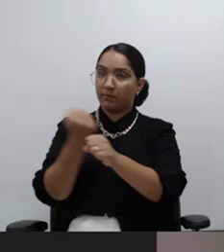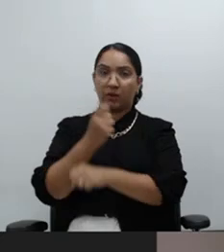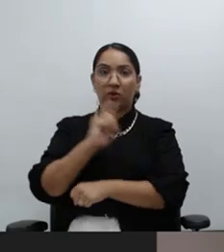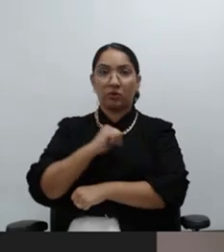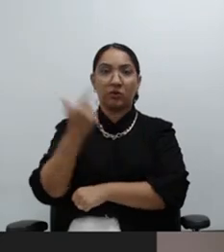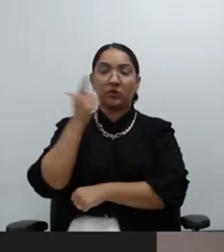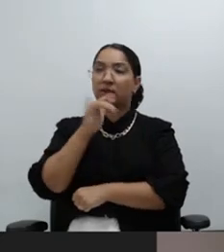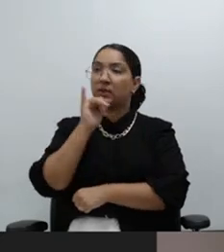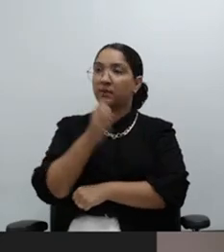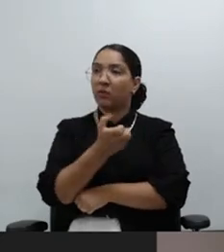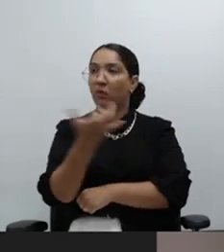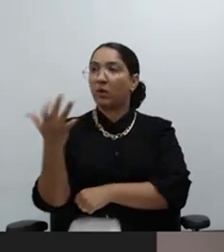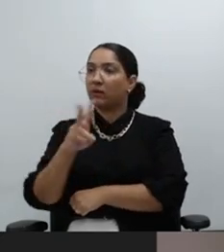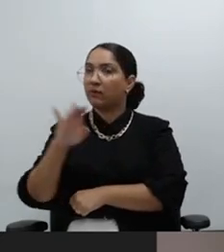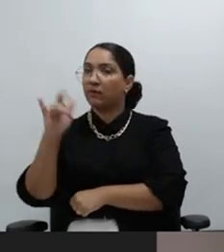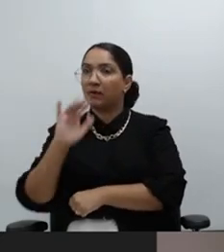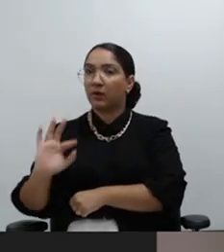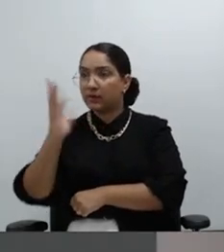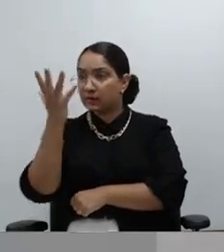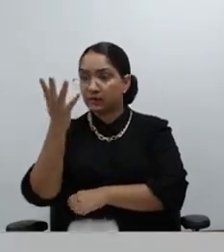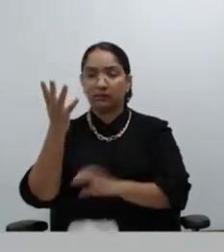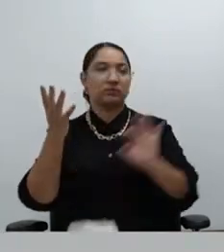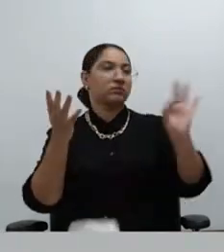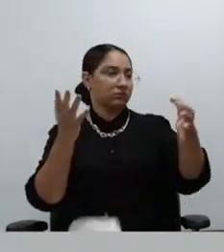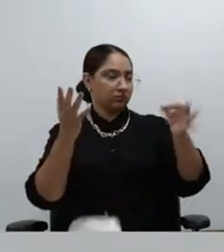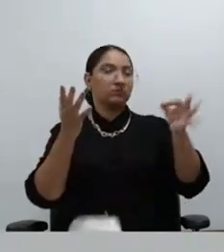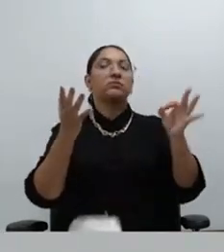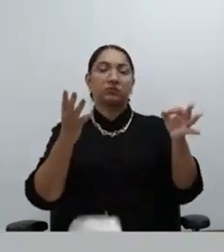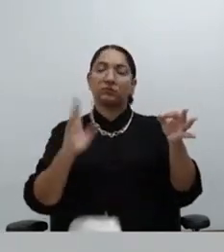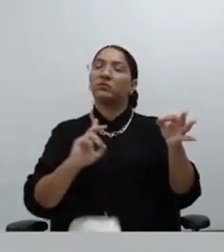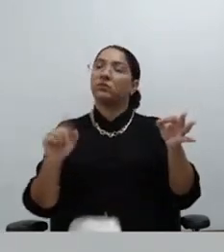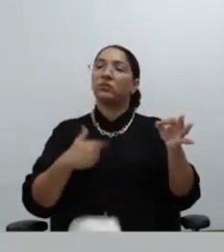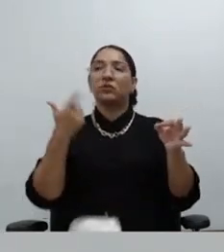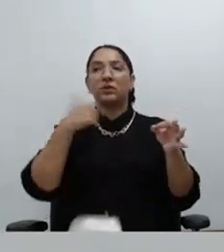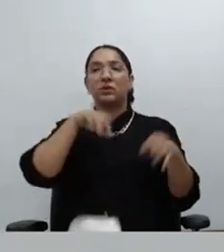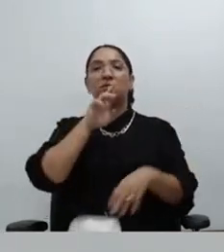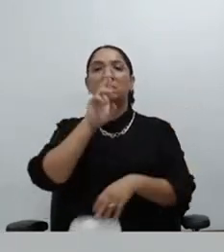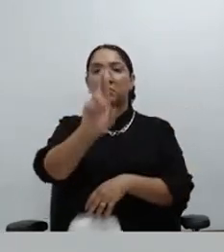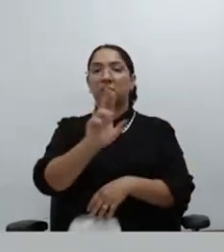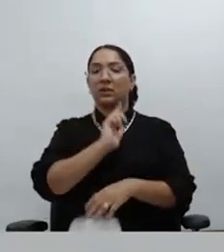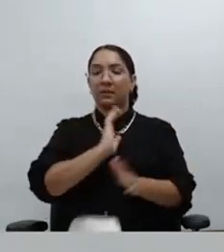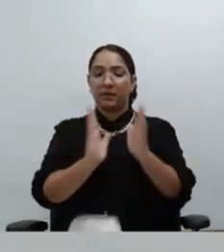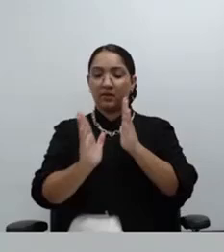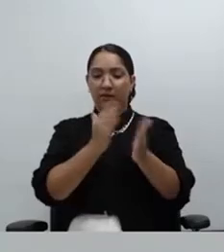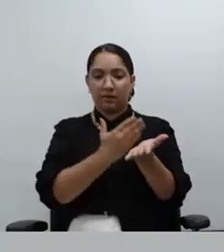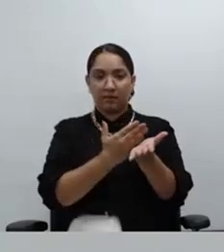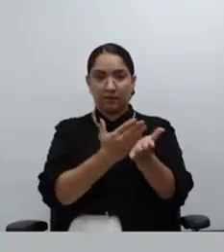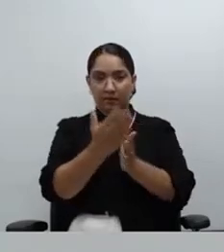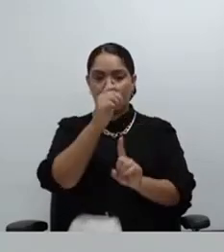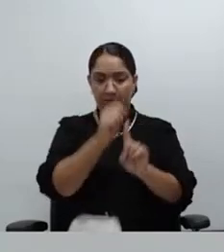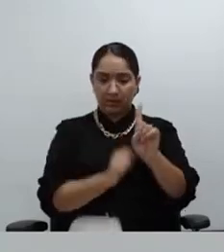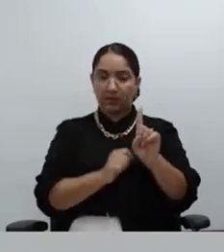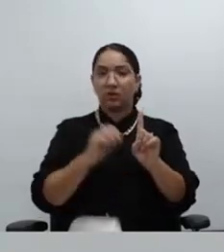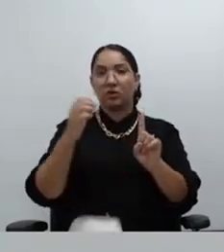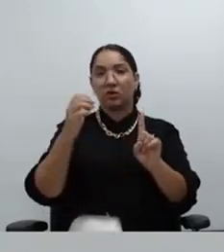quanto tempo isso vai acontecer? Sim, nós temos a previsão de início das obras no